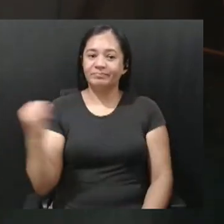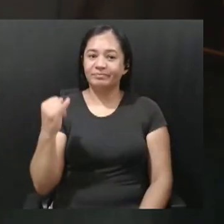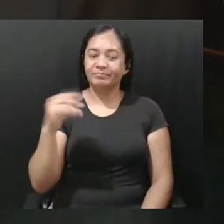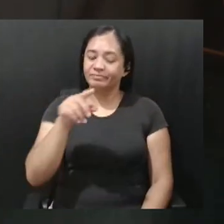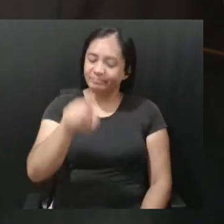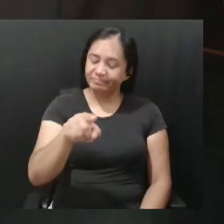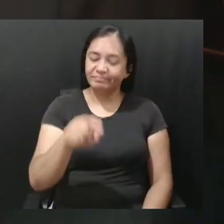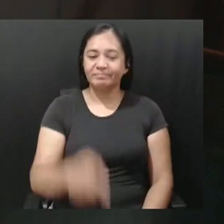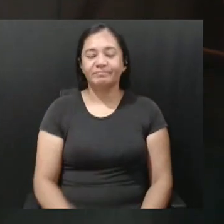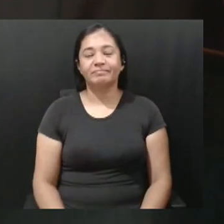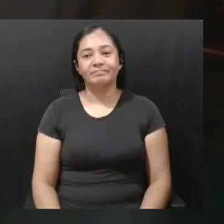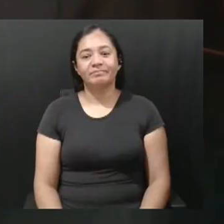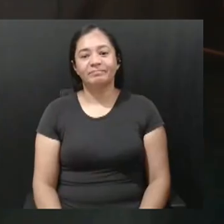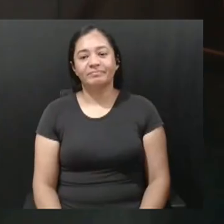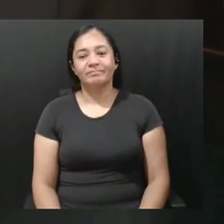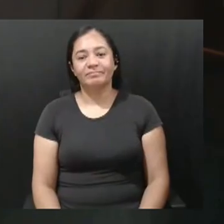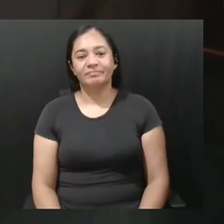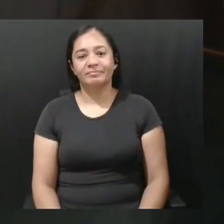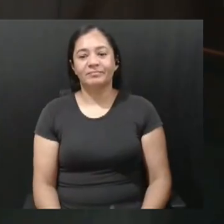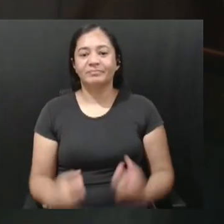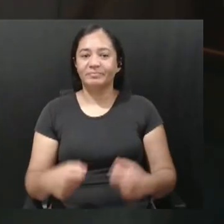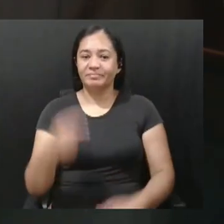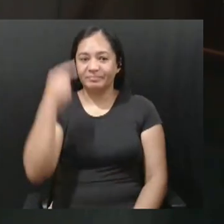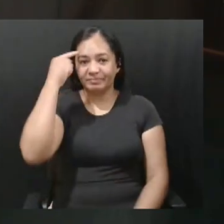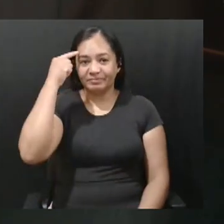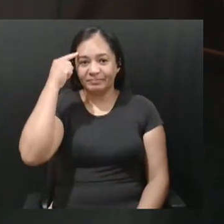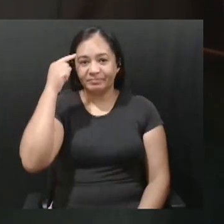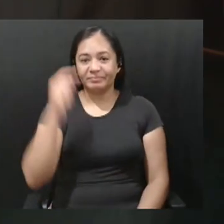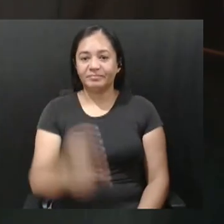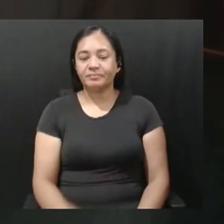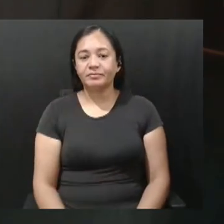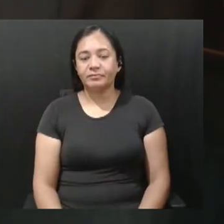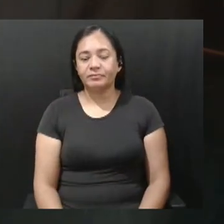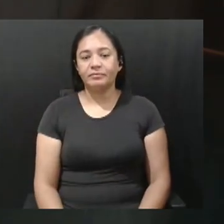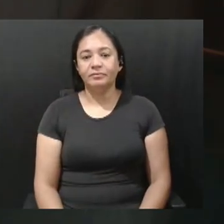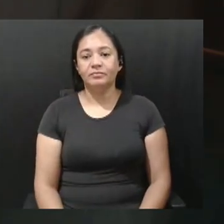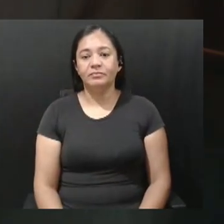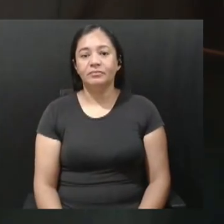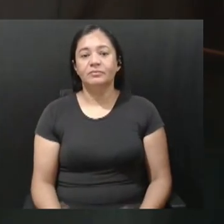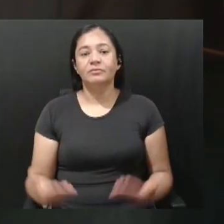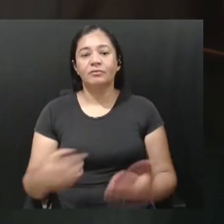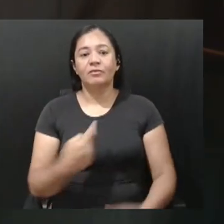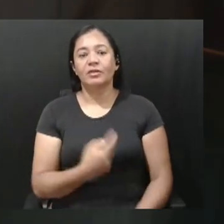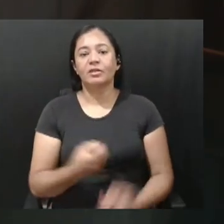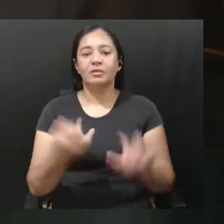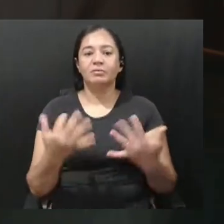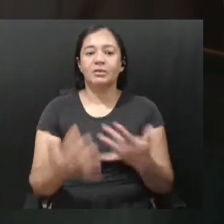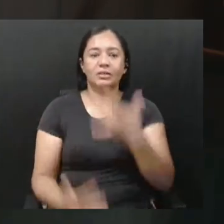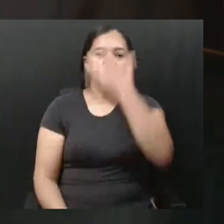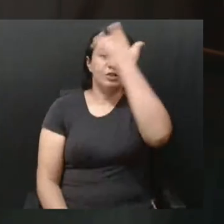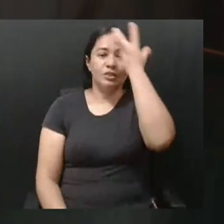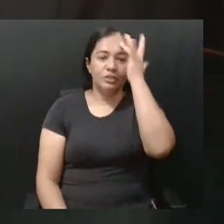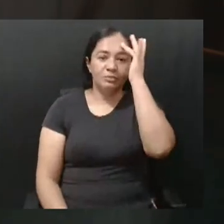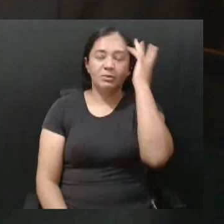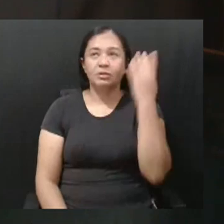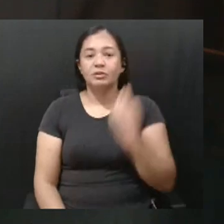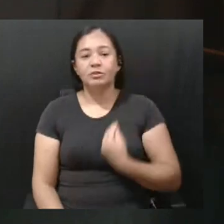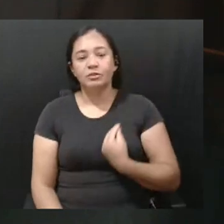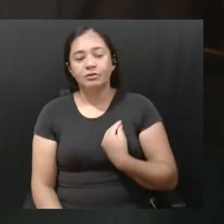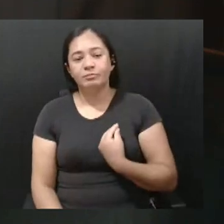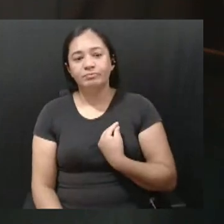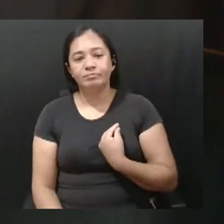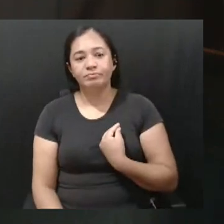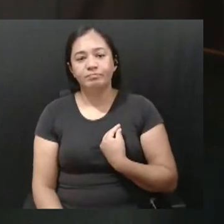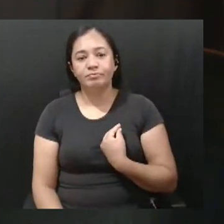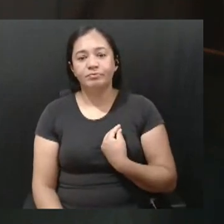Então, tem que pensar nisso. Agora, a gente fala agora de pessoas que estão vivendo aí o primeiro fim de ano depois de